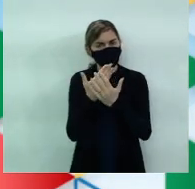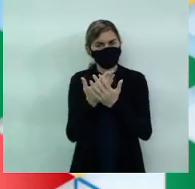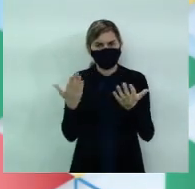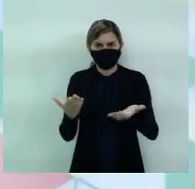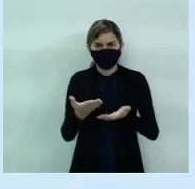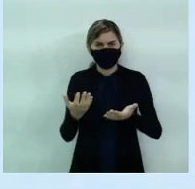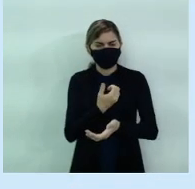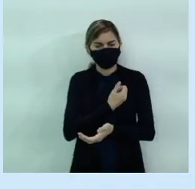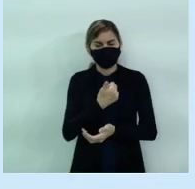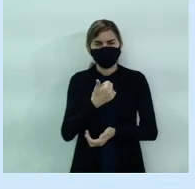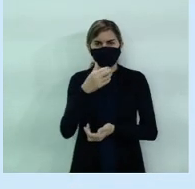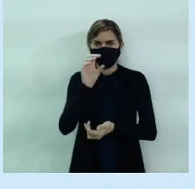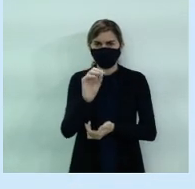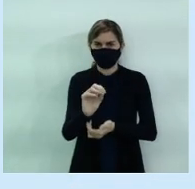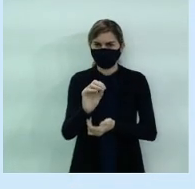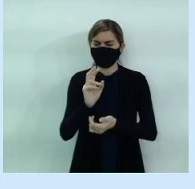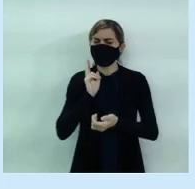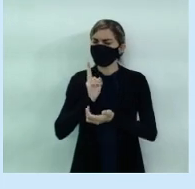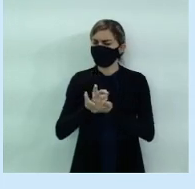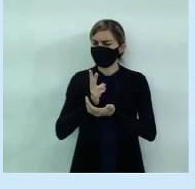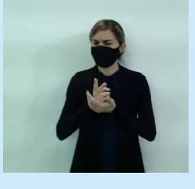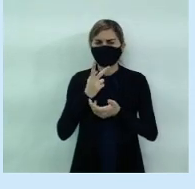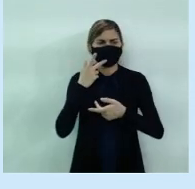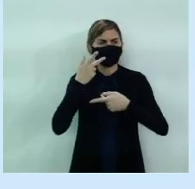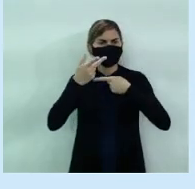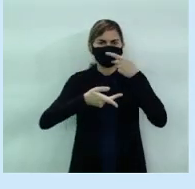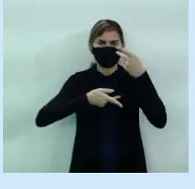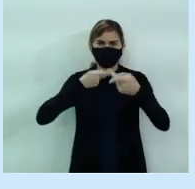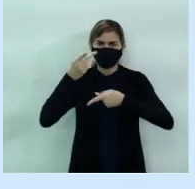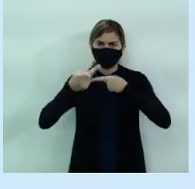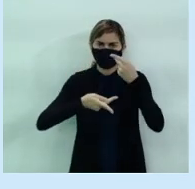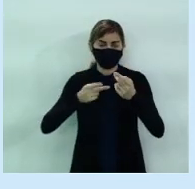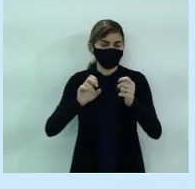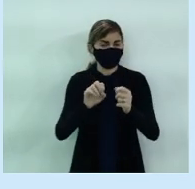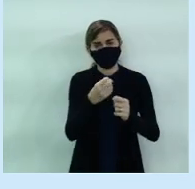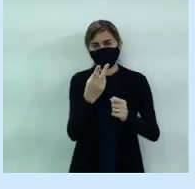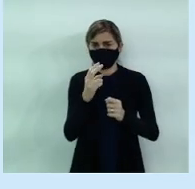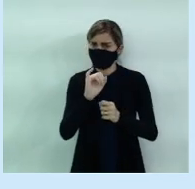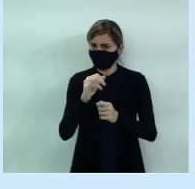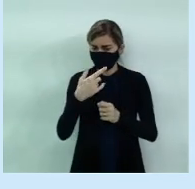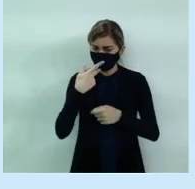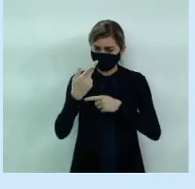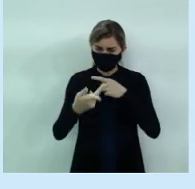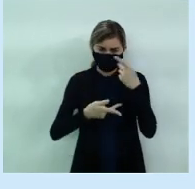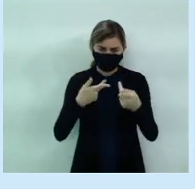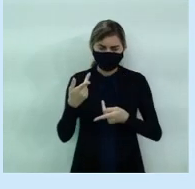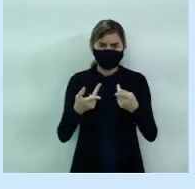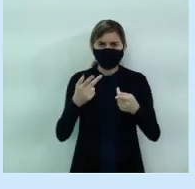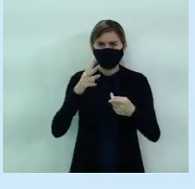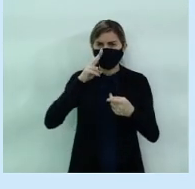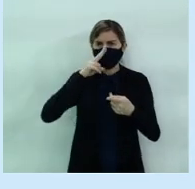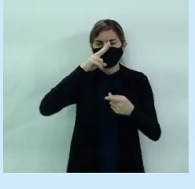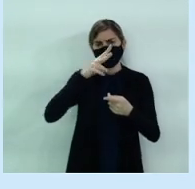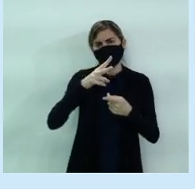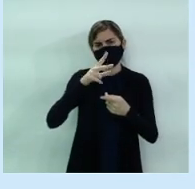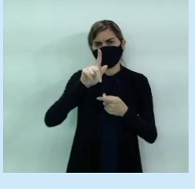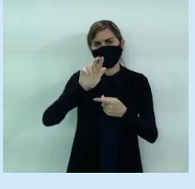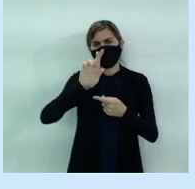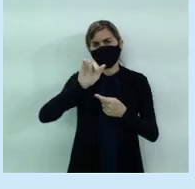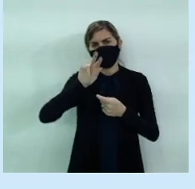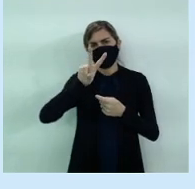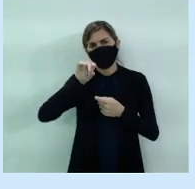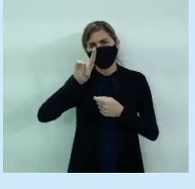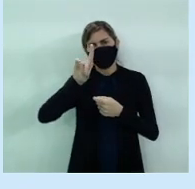de número 10. Toda vez quando falo ou se vai falar sobre a força da